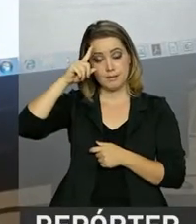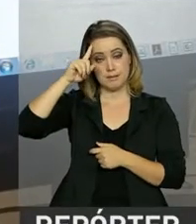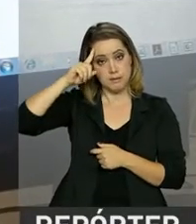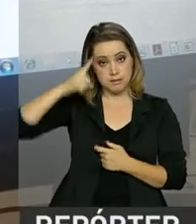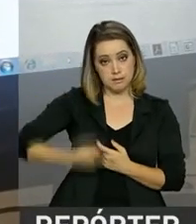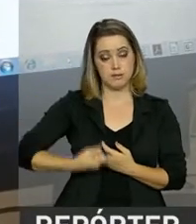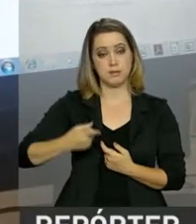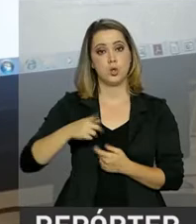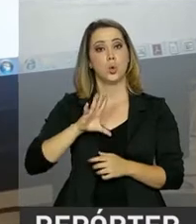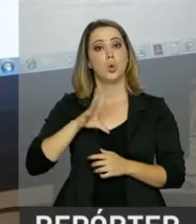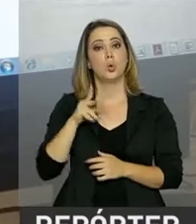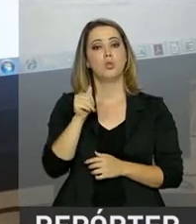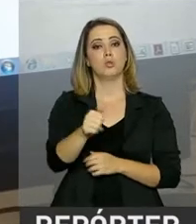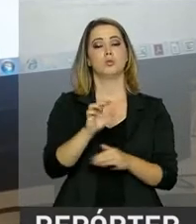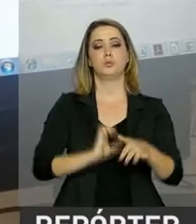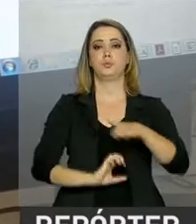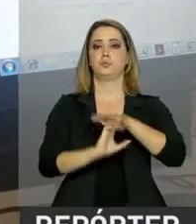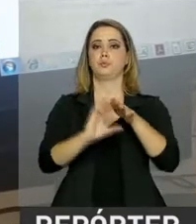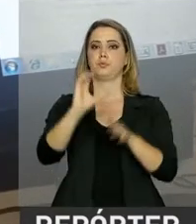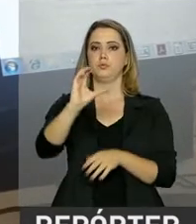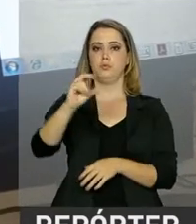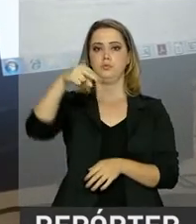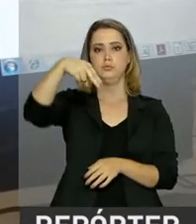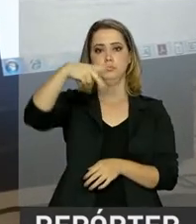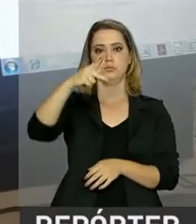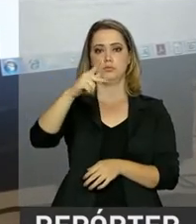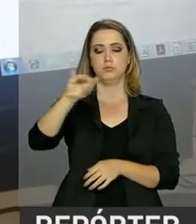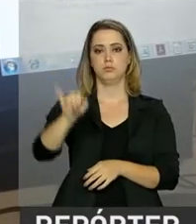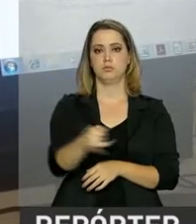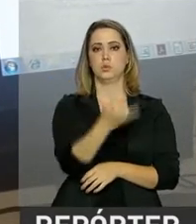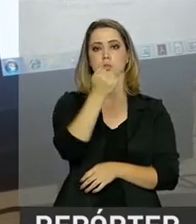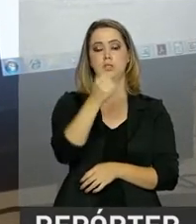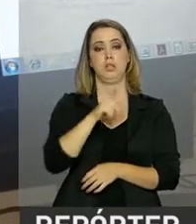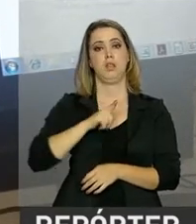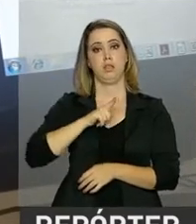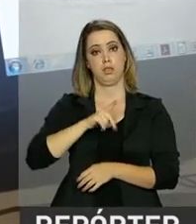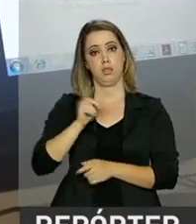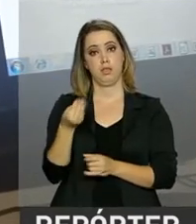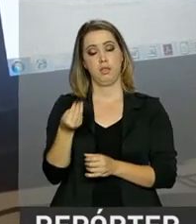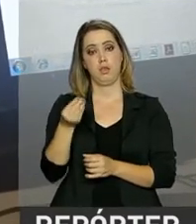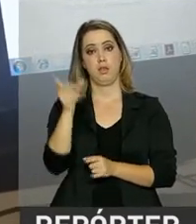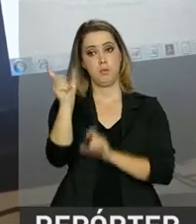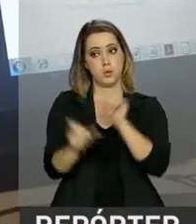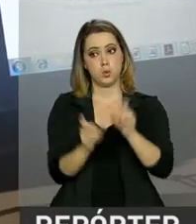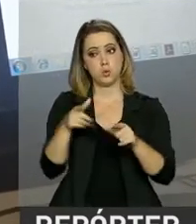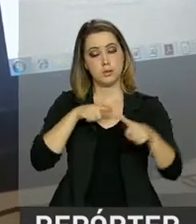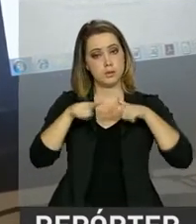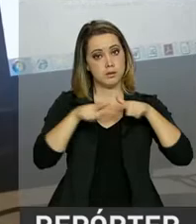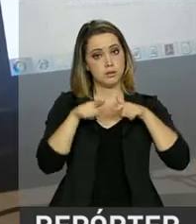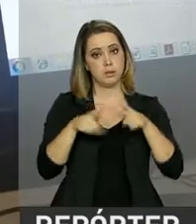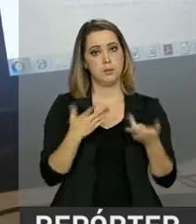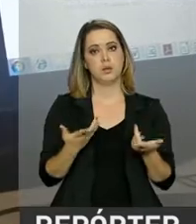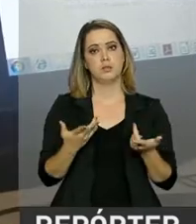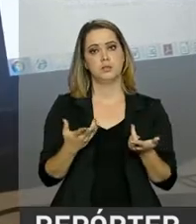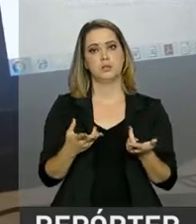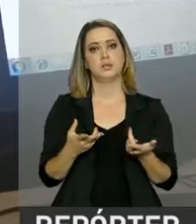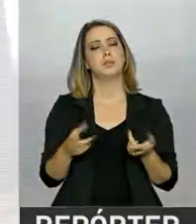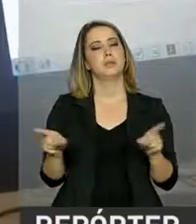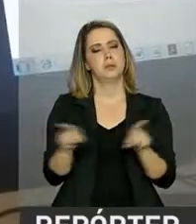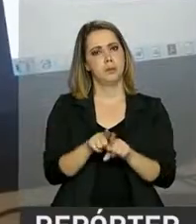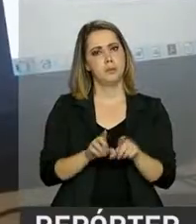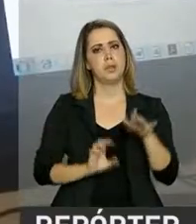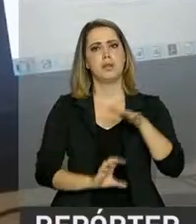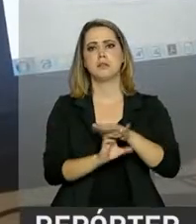que possuem CNPJ, tanto as empresas que possuem empregados, como as empresas que não possuem nenhum